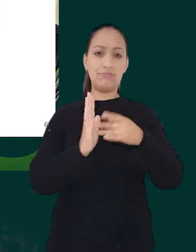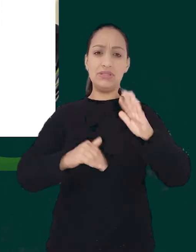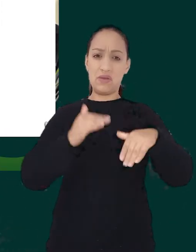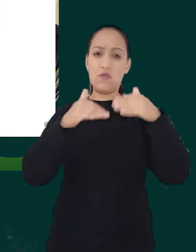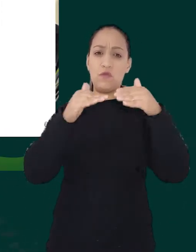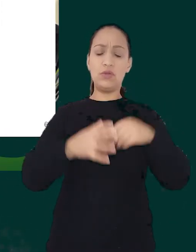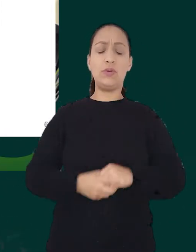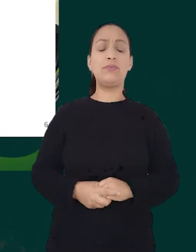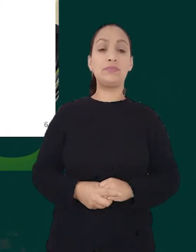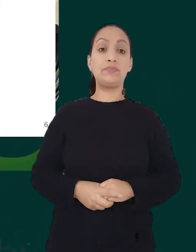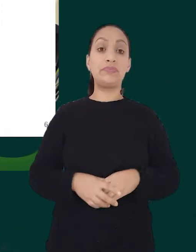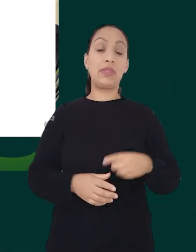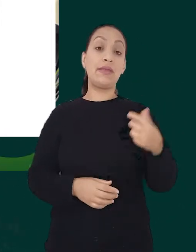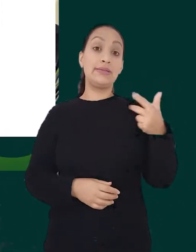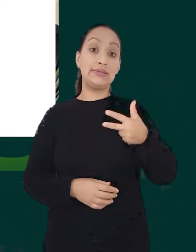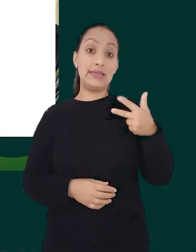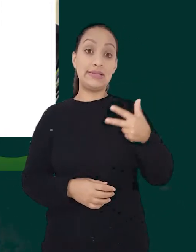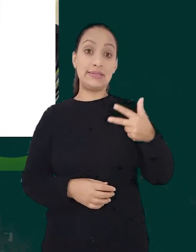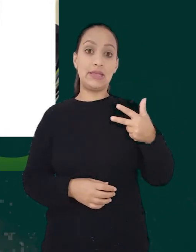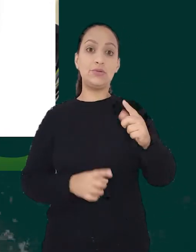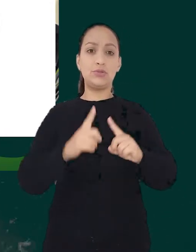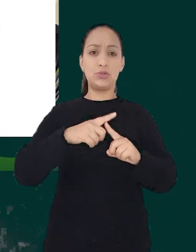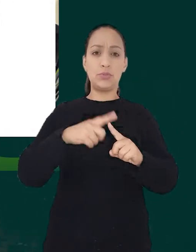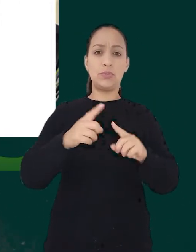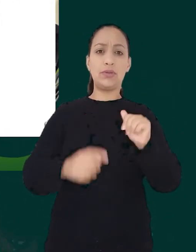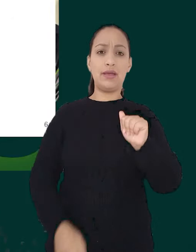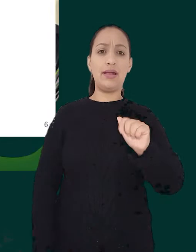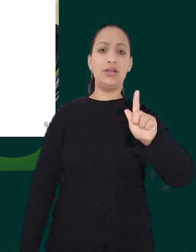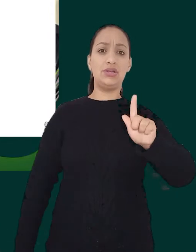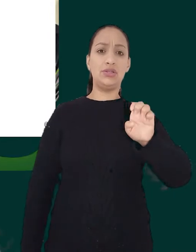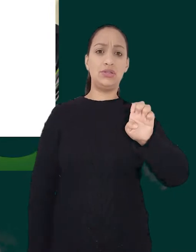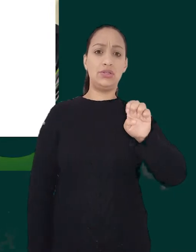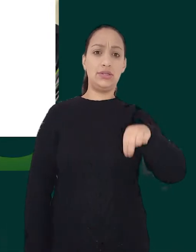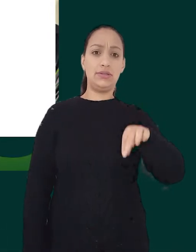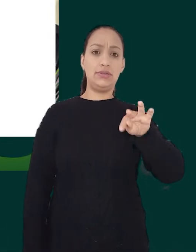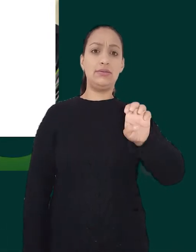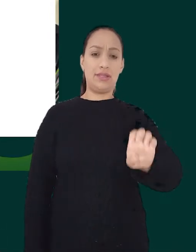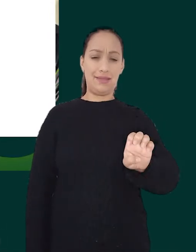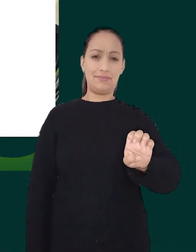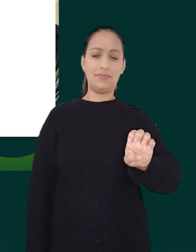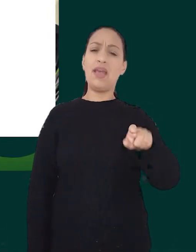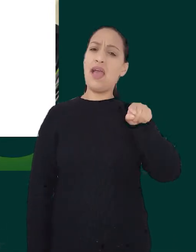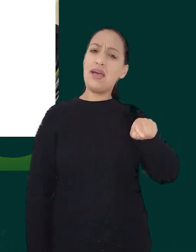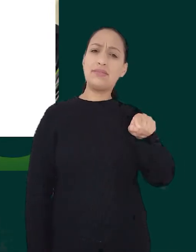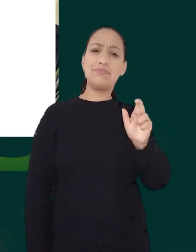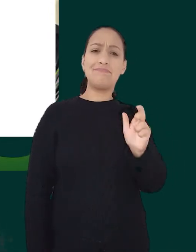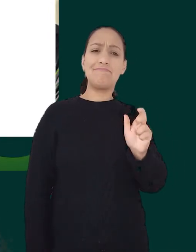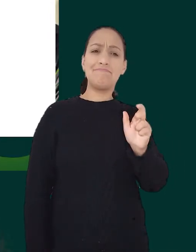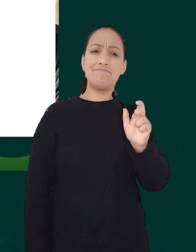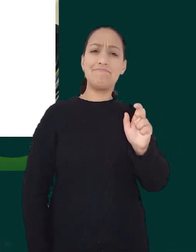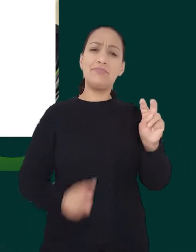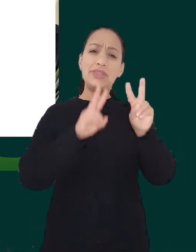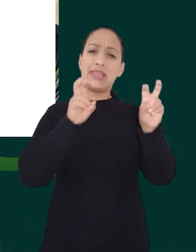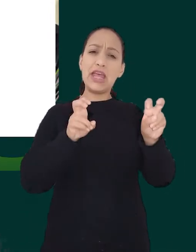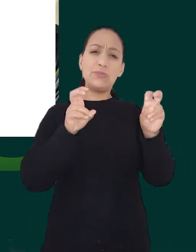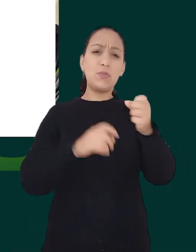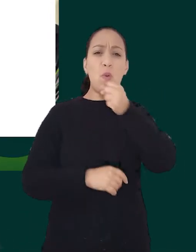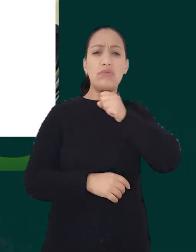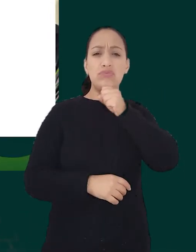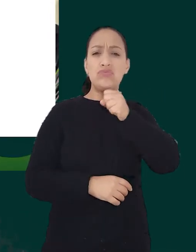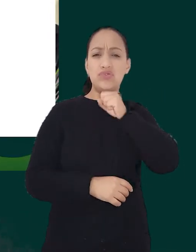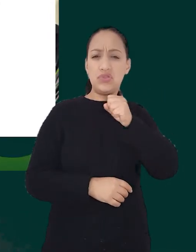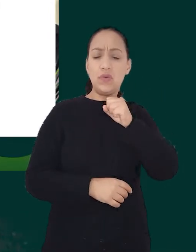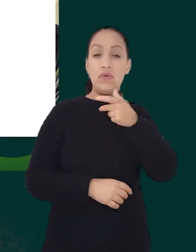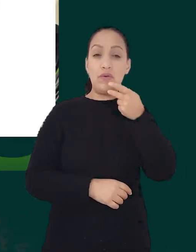esses agentes. Agentes era uma forma um pouco antiga, um termo um pouco mais antigo de se referir